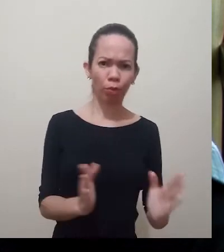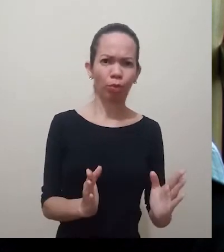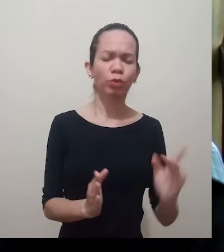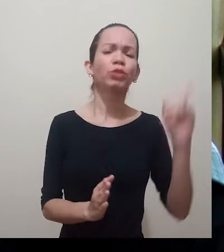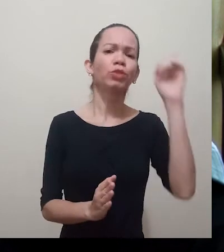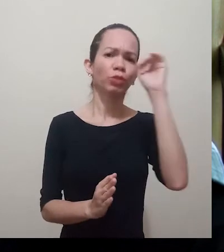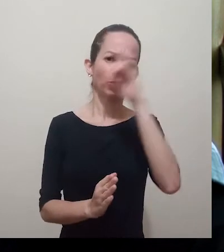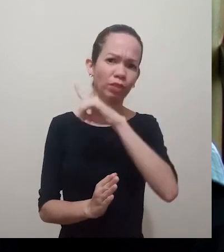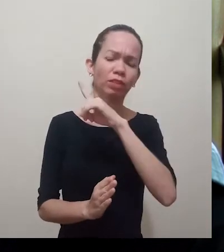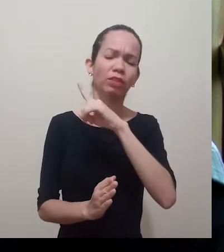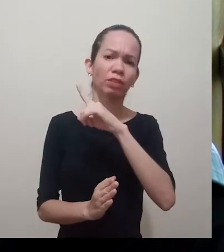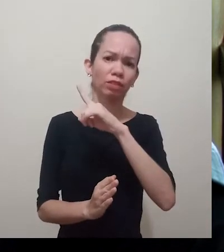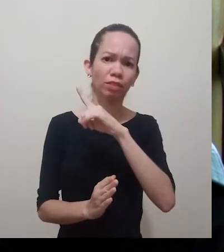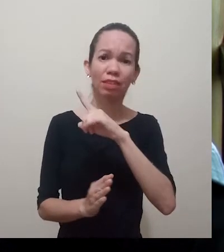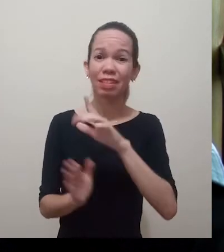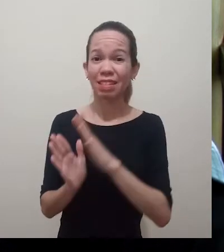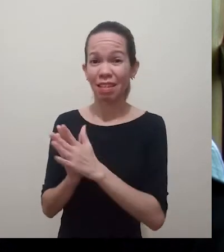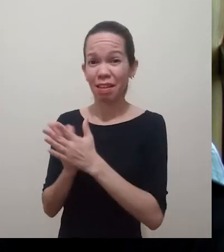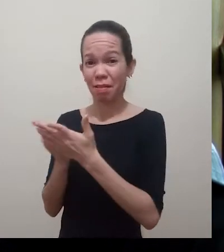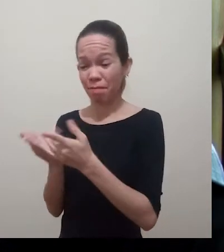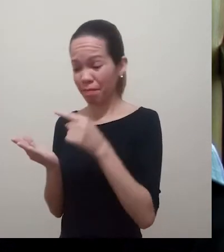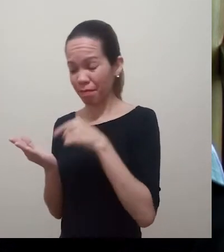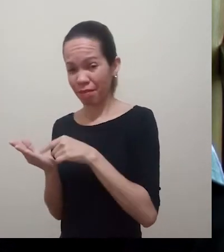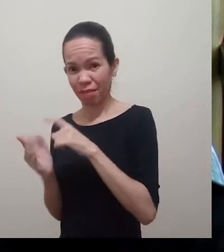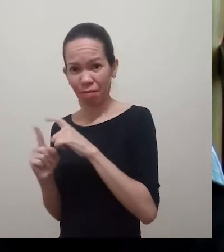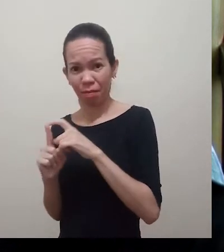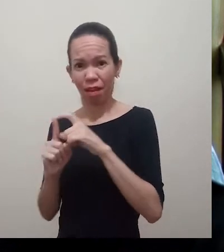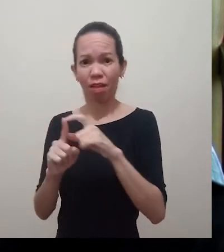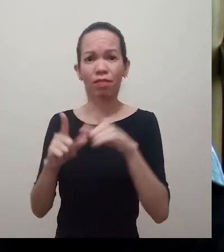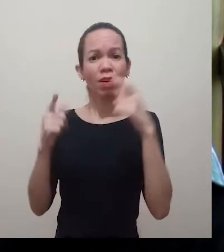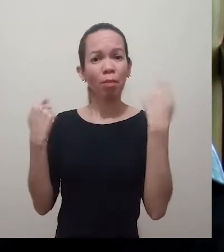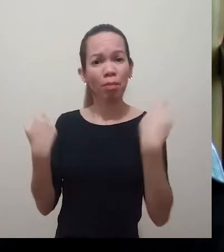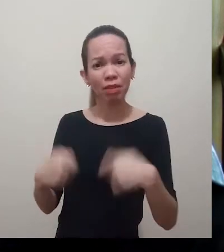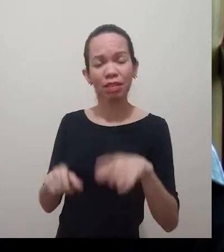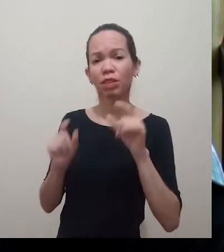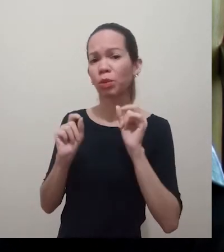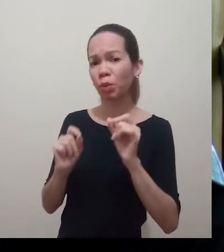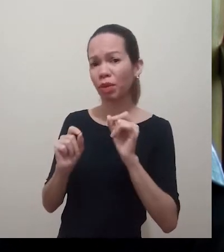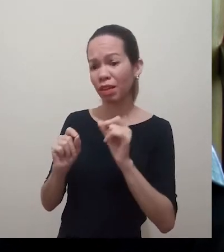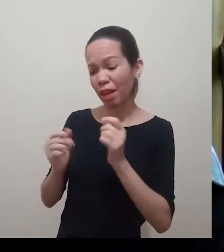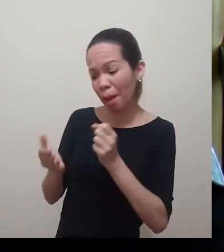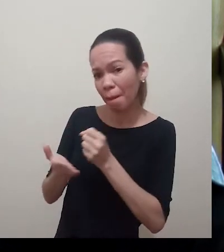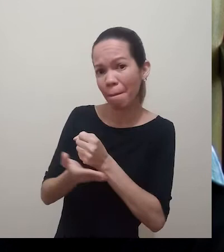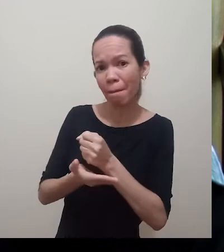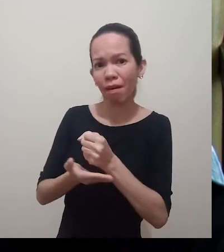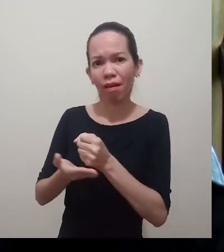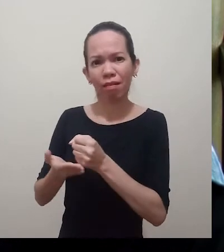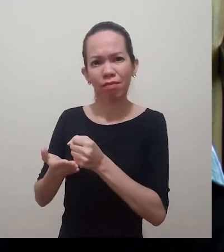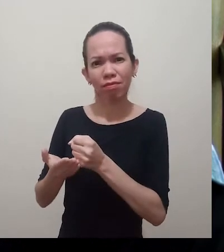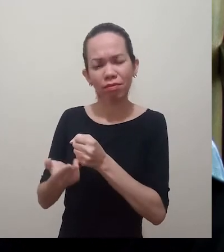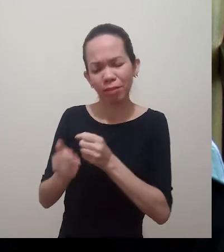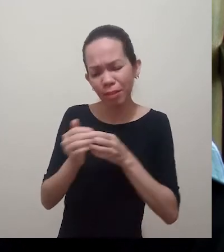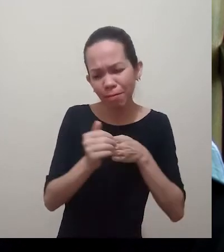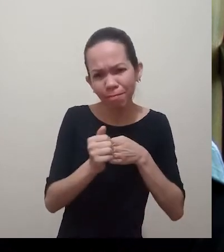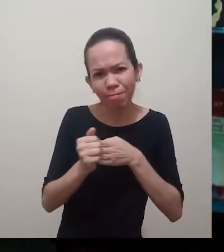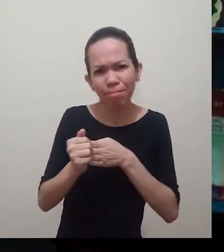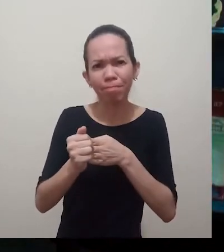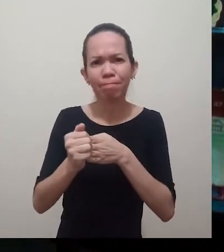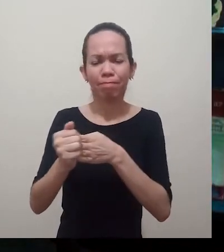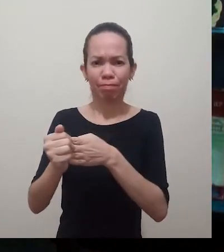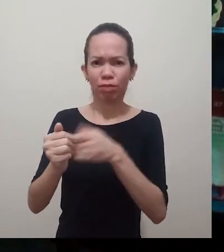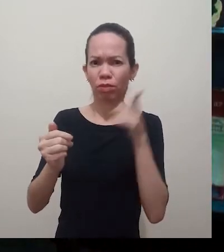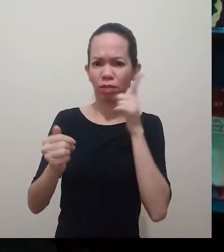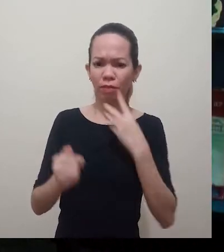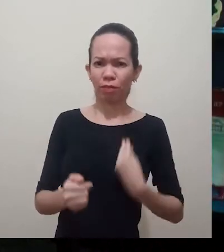mais do que nunca a palavra de deus precisa ser o prumo que vai de uma certa forma alinhar a nossa vida